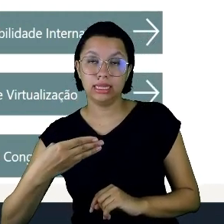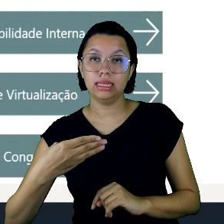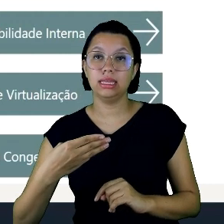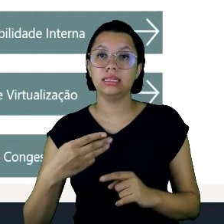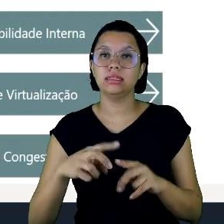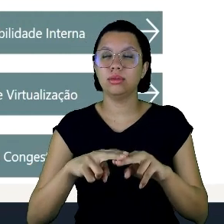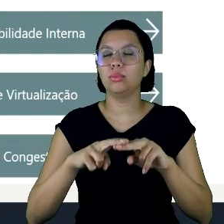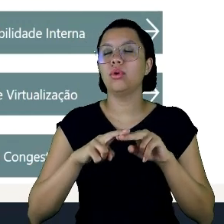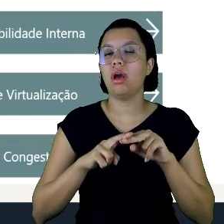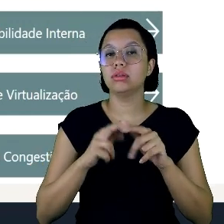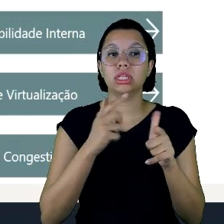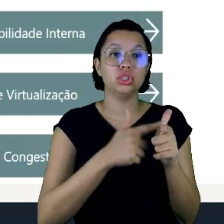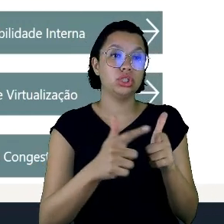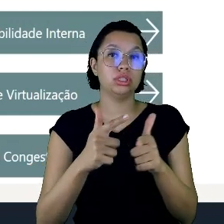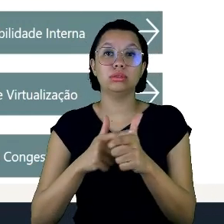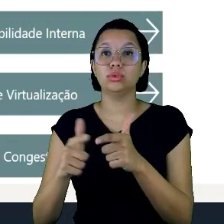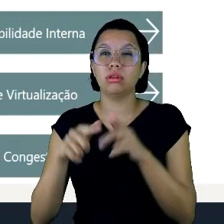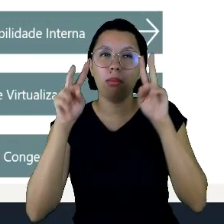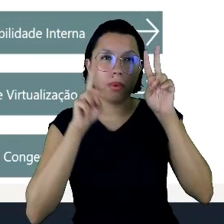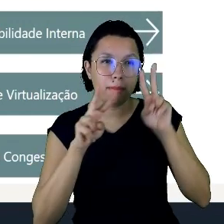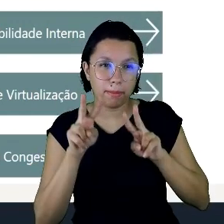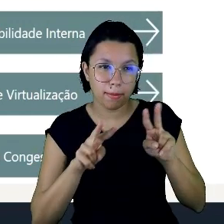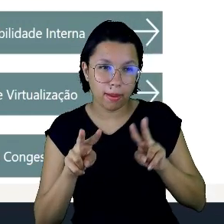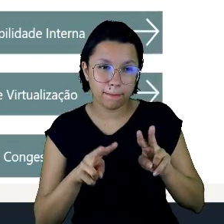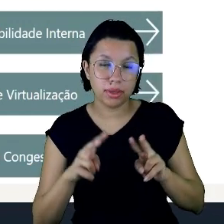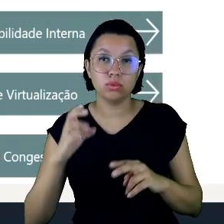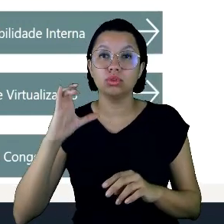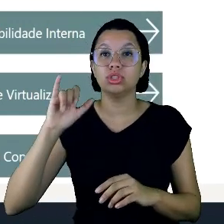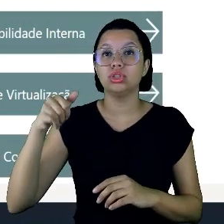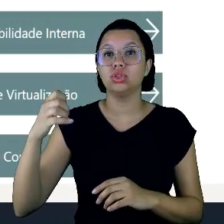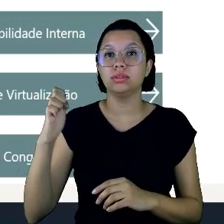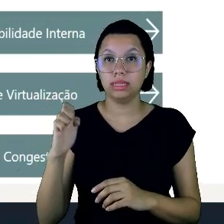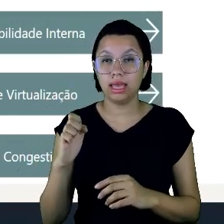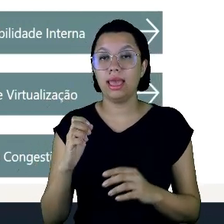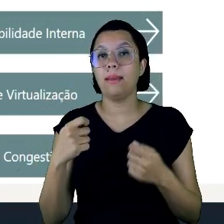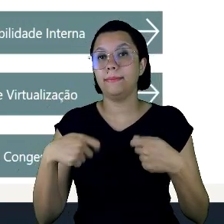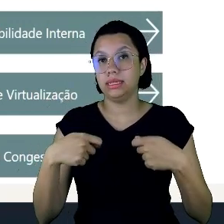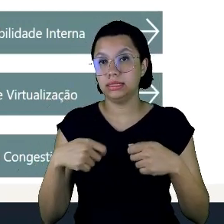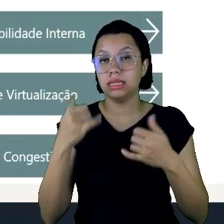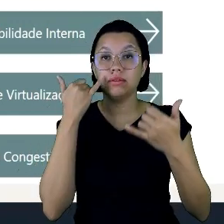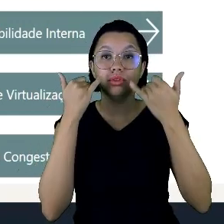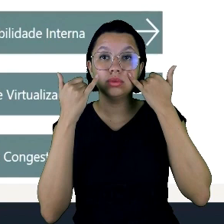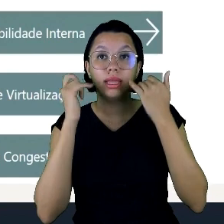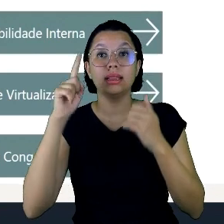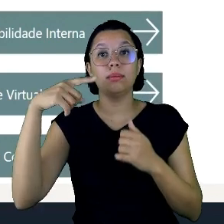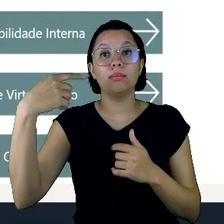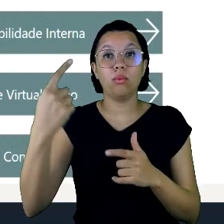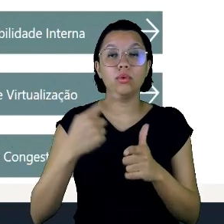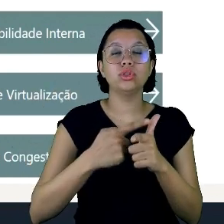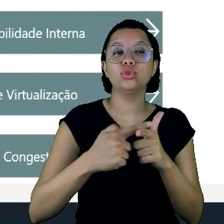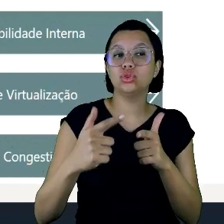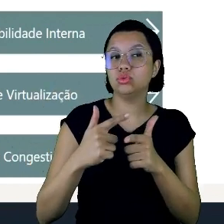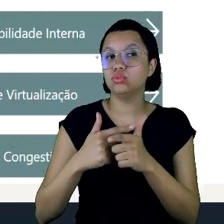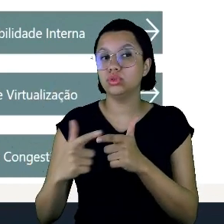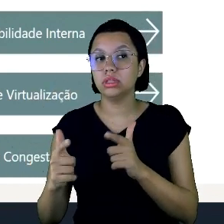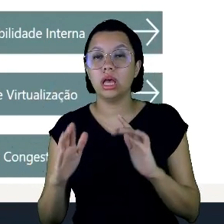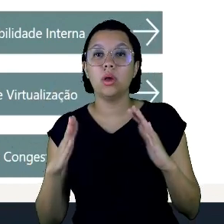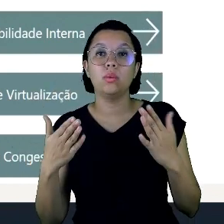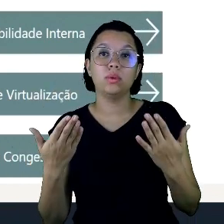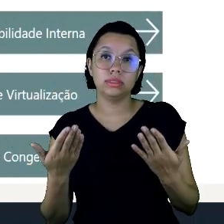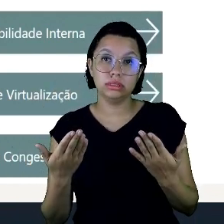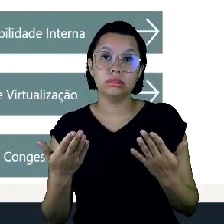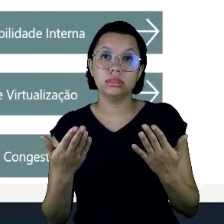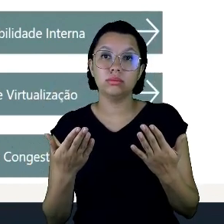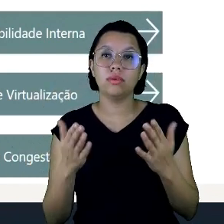redistribuição e da inspeção, porque o CJF precisava dos dados após a redistribuição. Então, assim